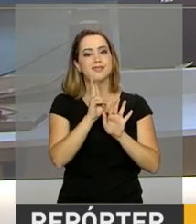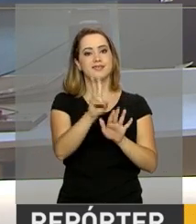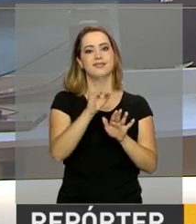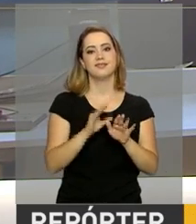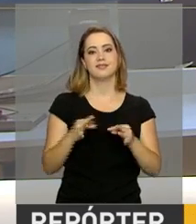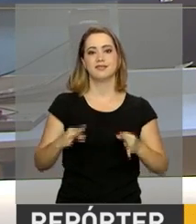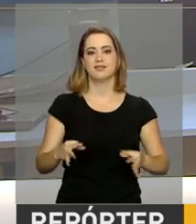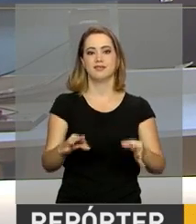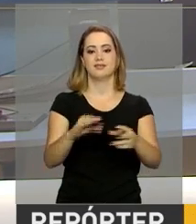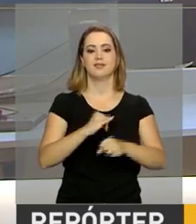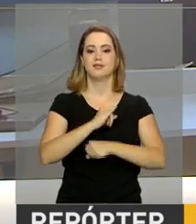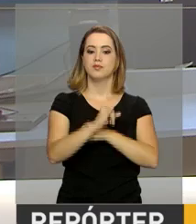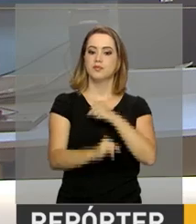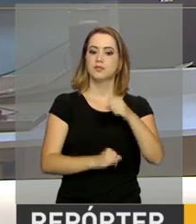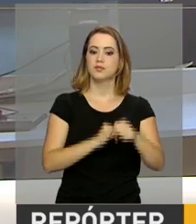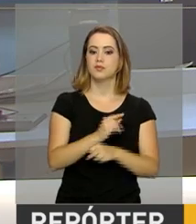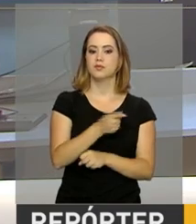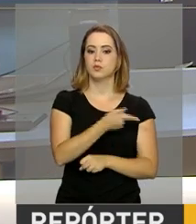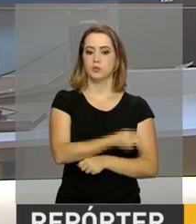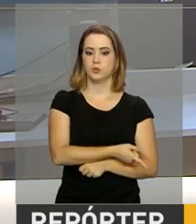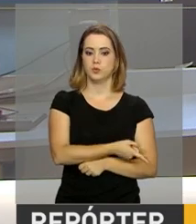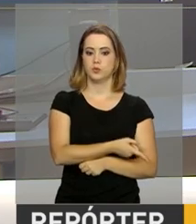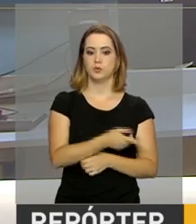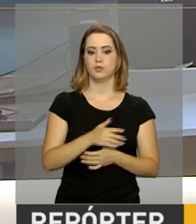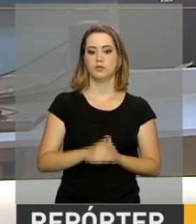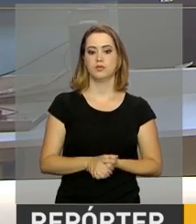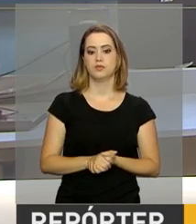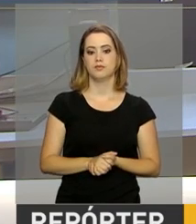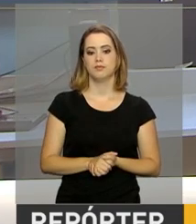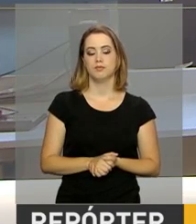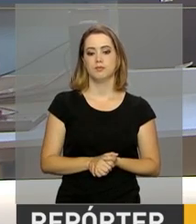todo o país você encontra na internet no endereço